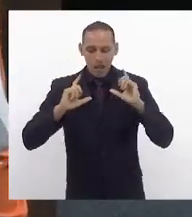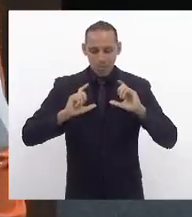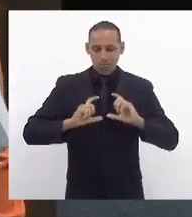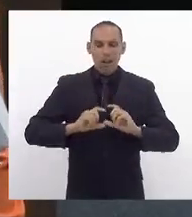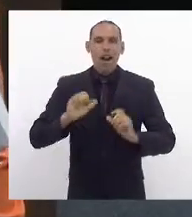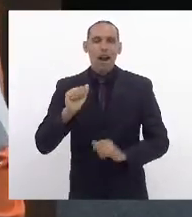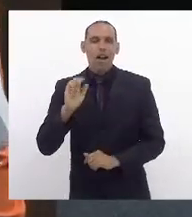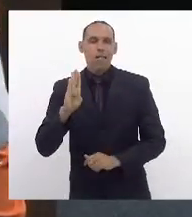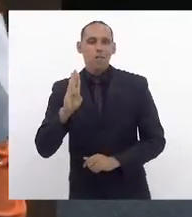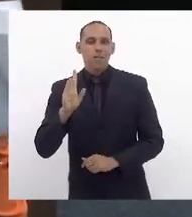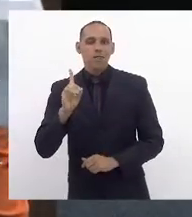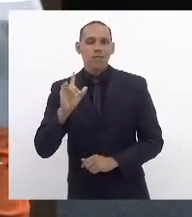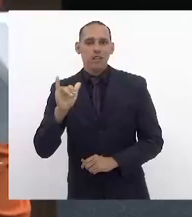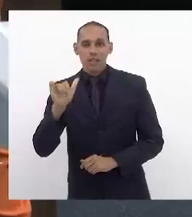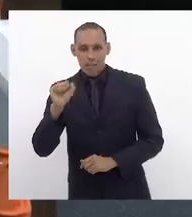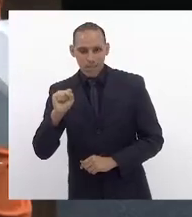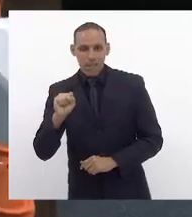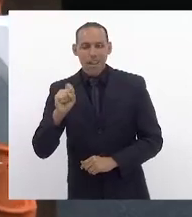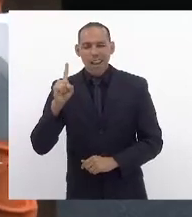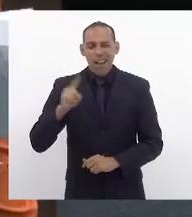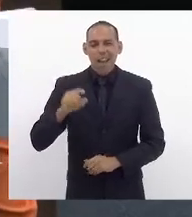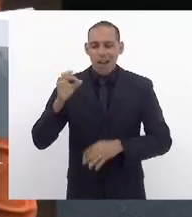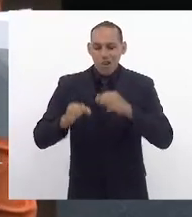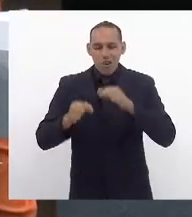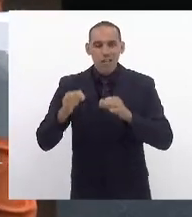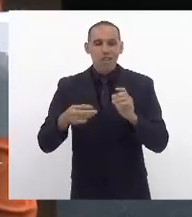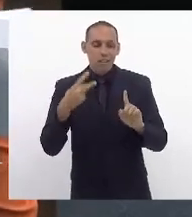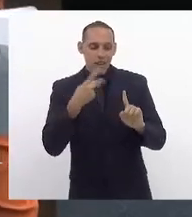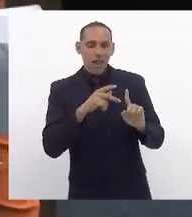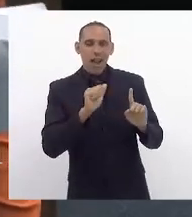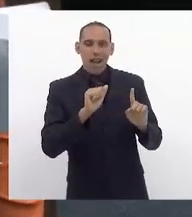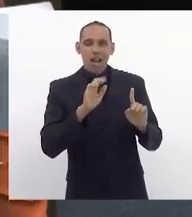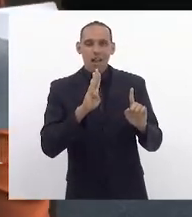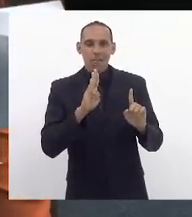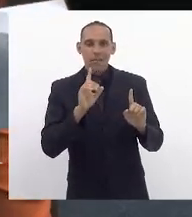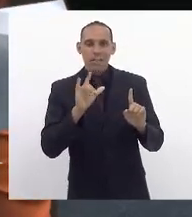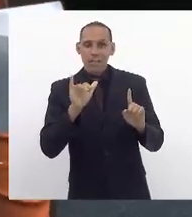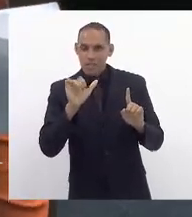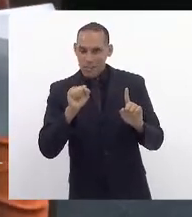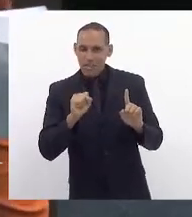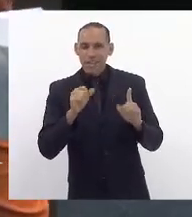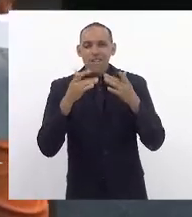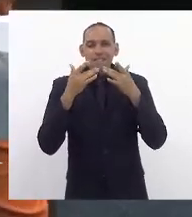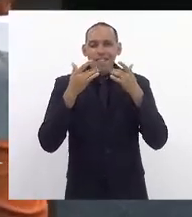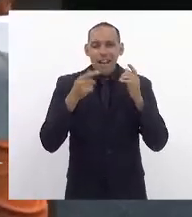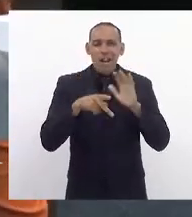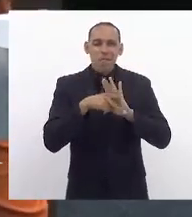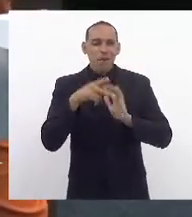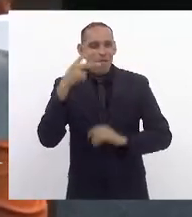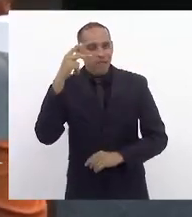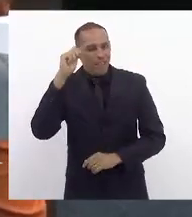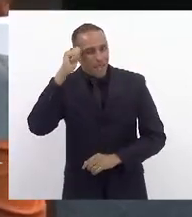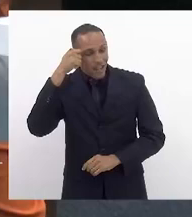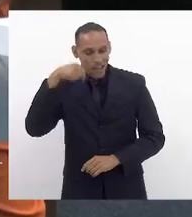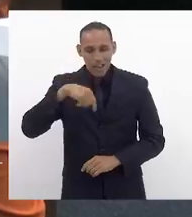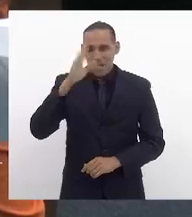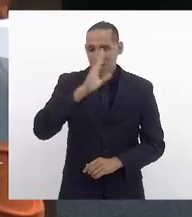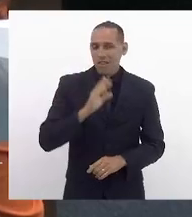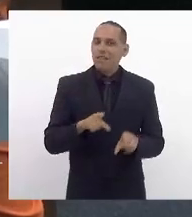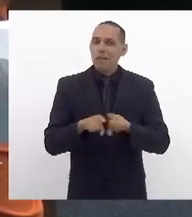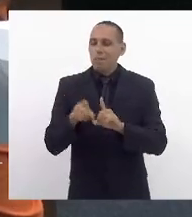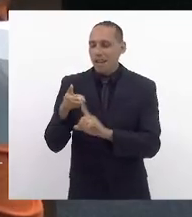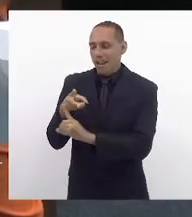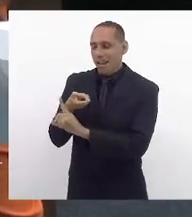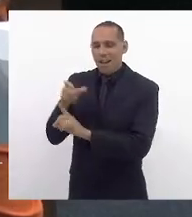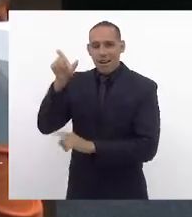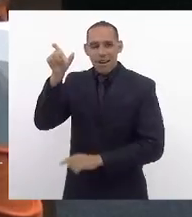é não só fazer justiça ao próprio Abdias Nascimento com o teatro experimental do negro no Brasil, mas também reconhecer esse